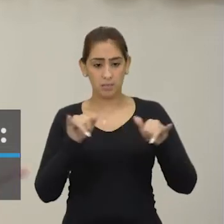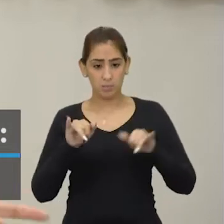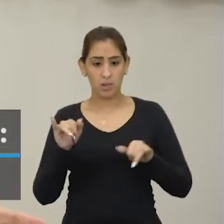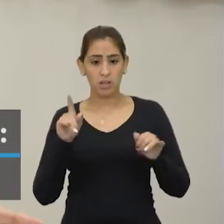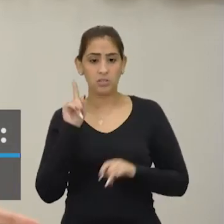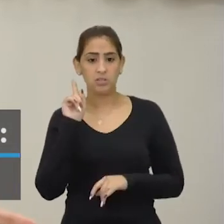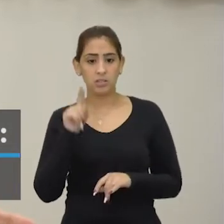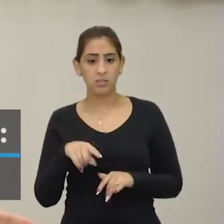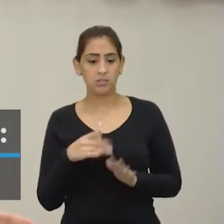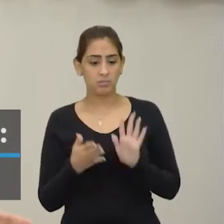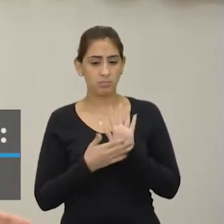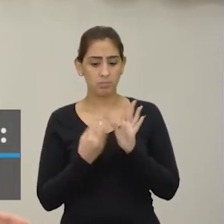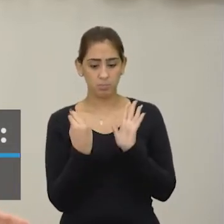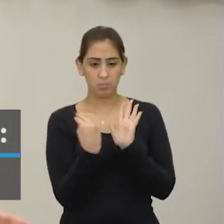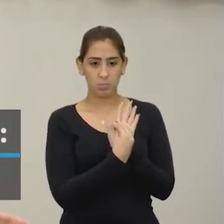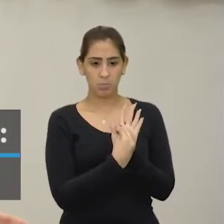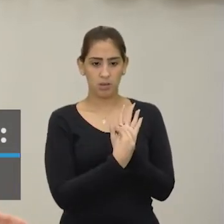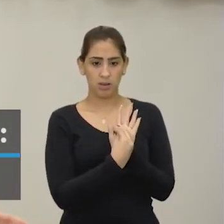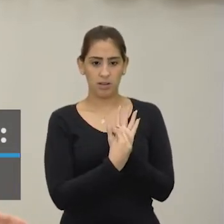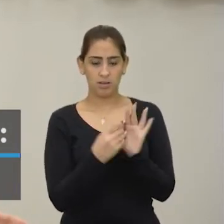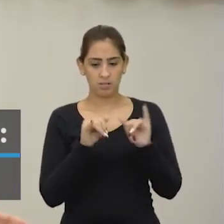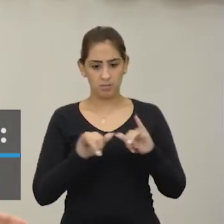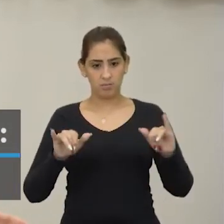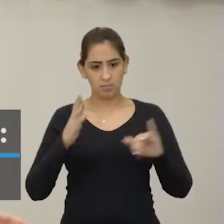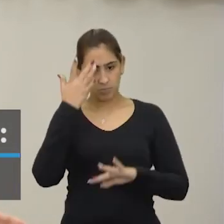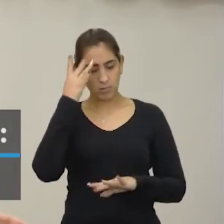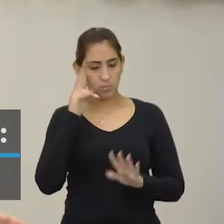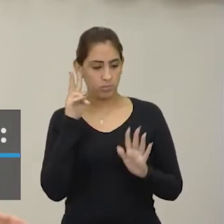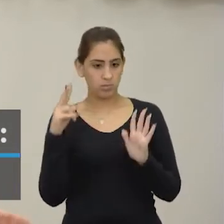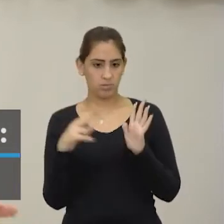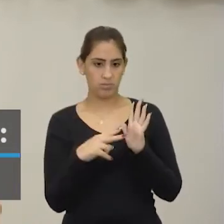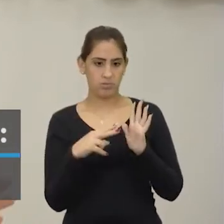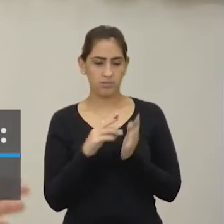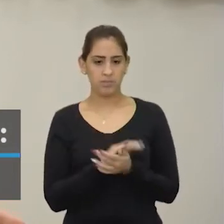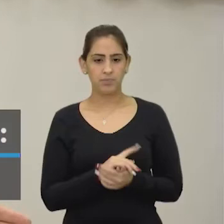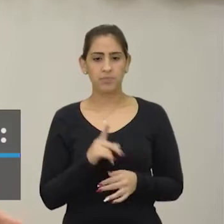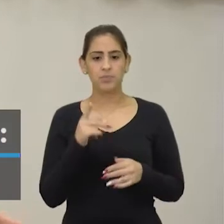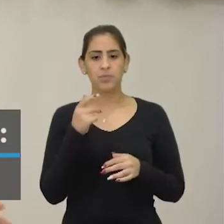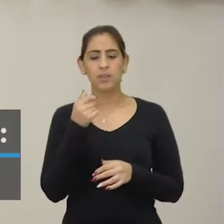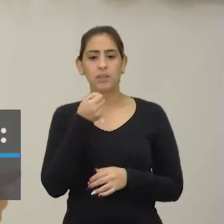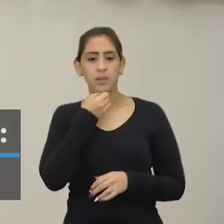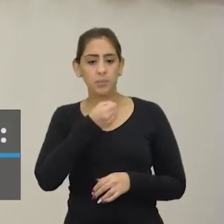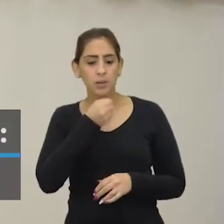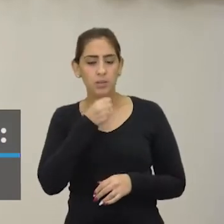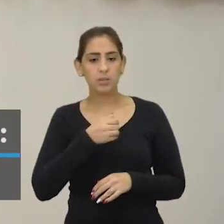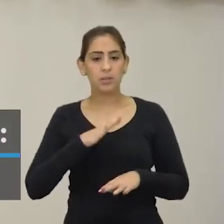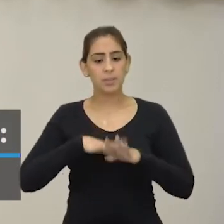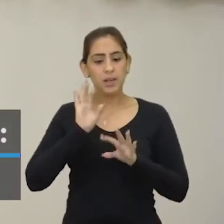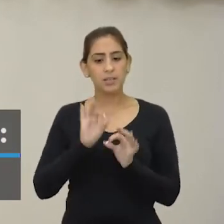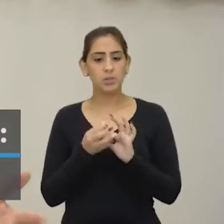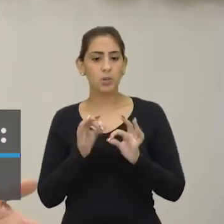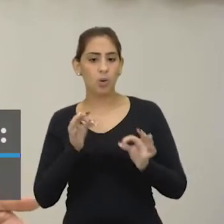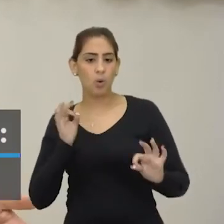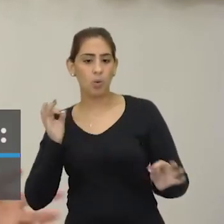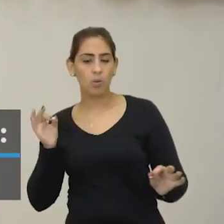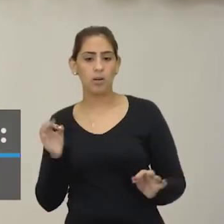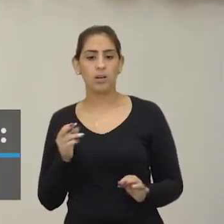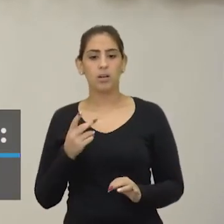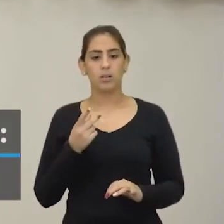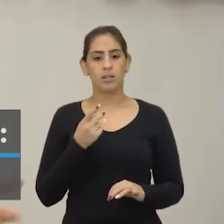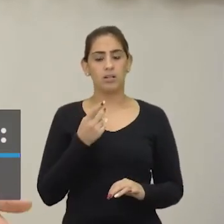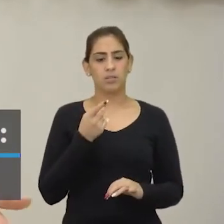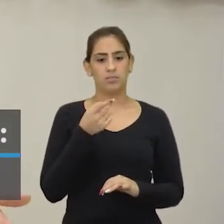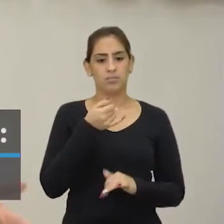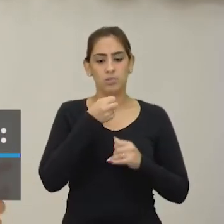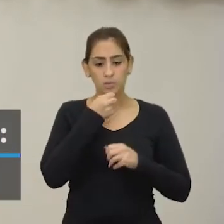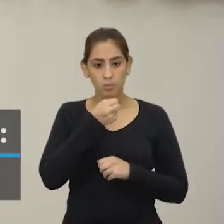notícia publicada. Deixa eu ver aqui se tem mais. A reportagem é mais longa, a notícia é mais curta.